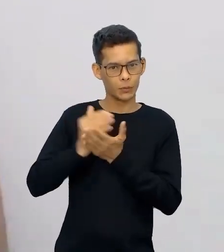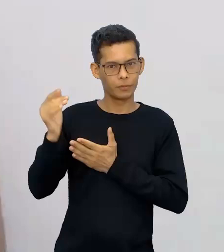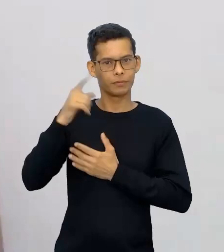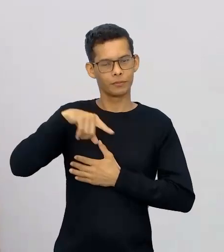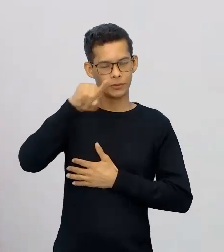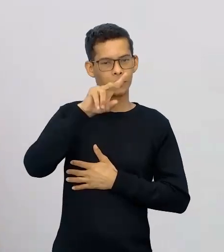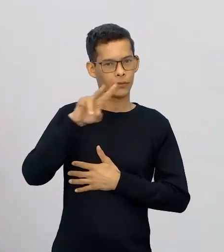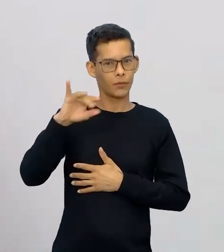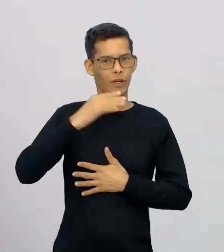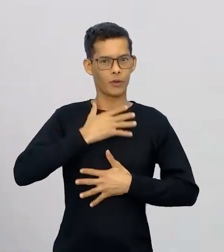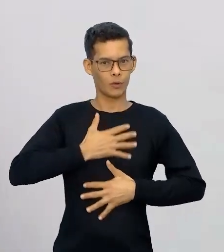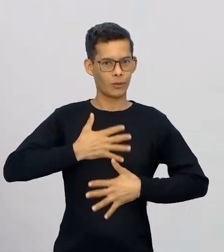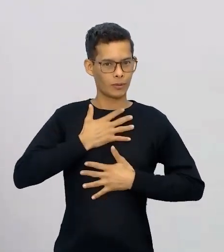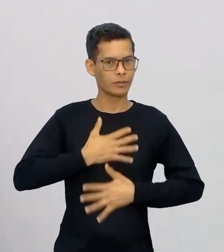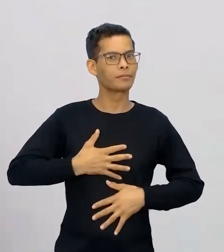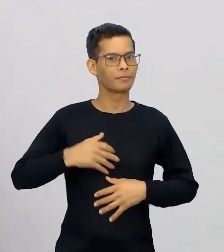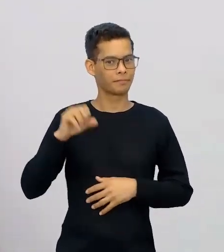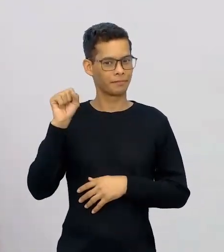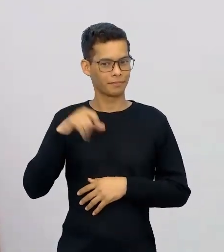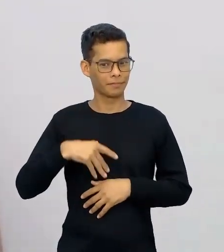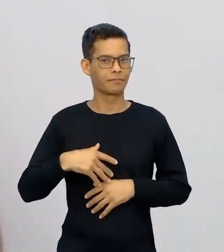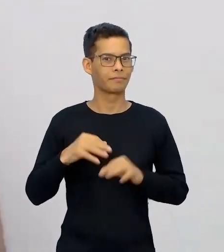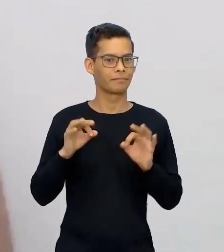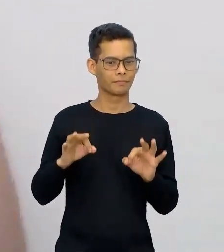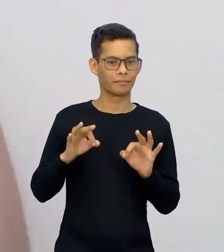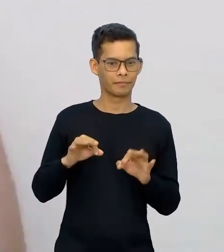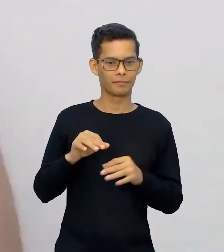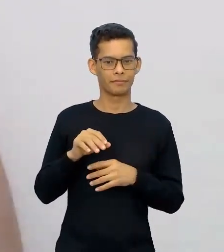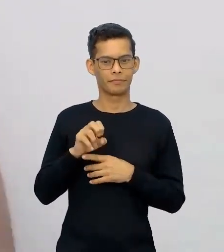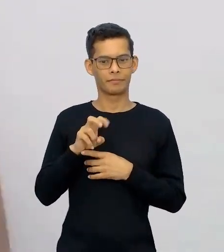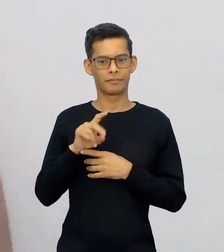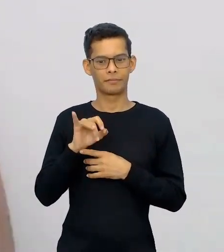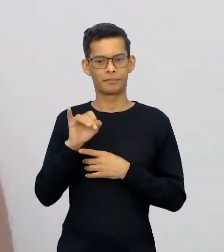vão gostar muito. Tem surpresas hoje. Eve, com você.